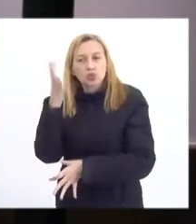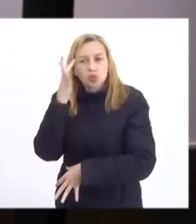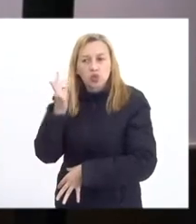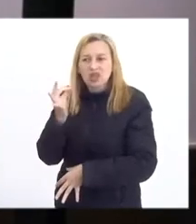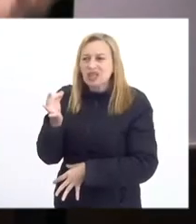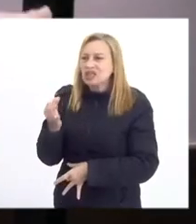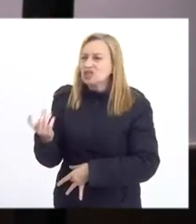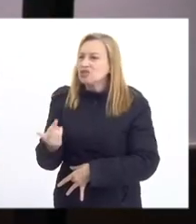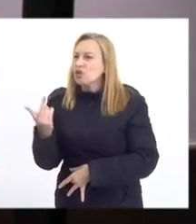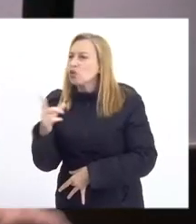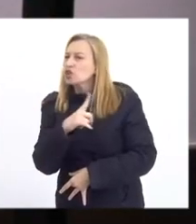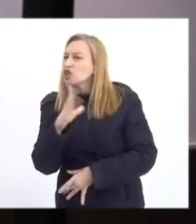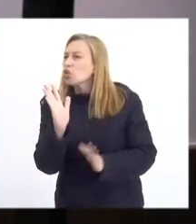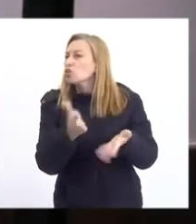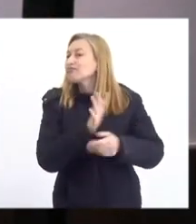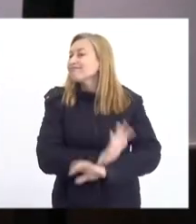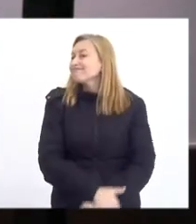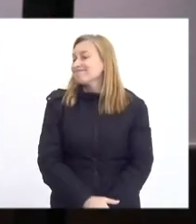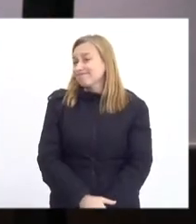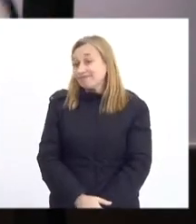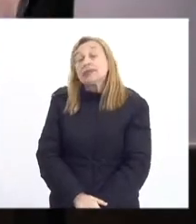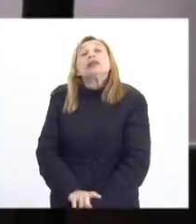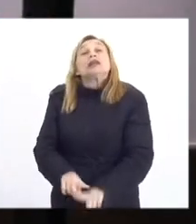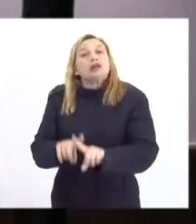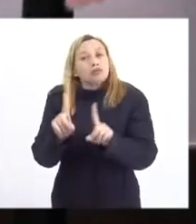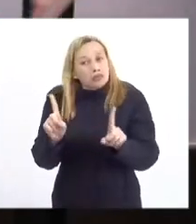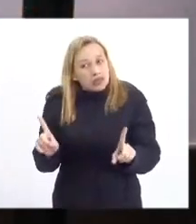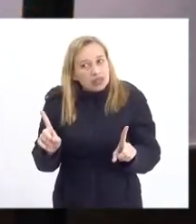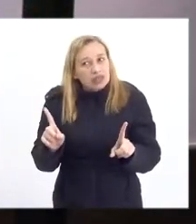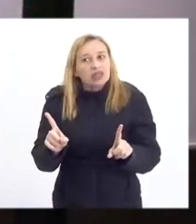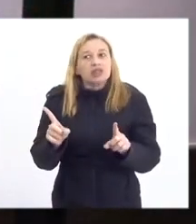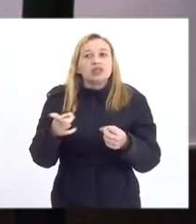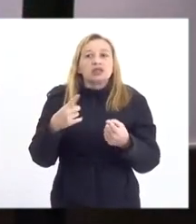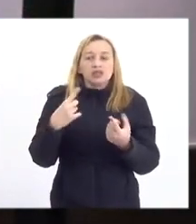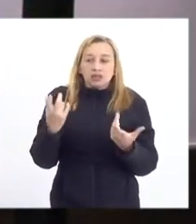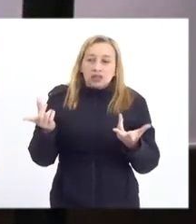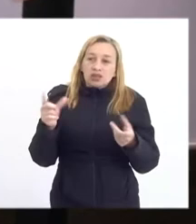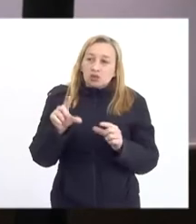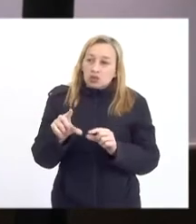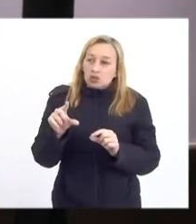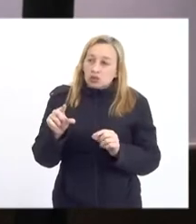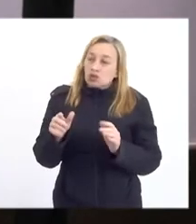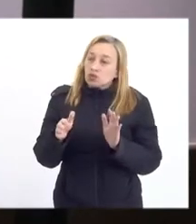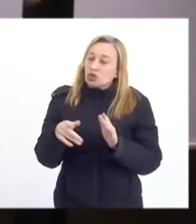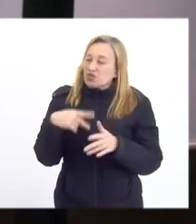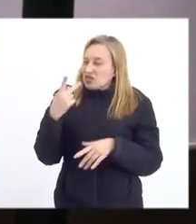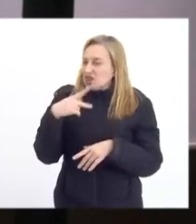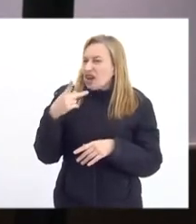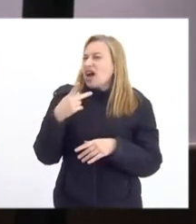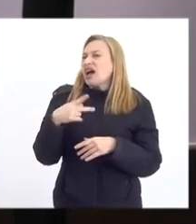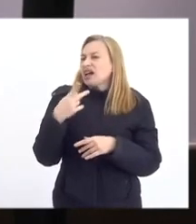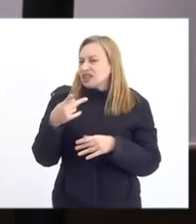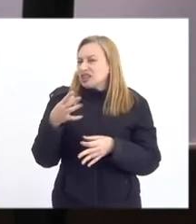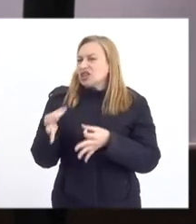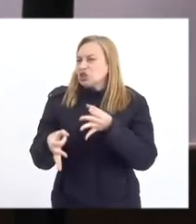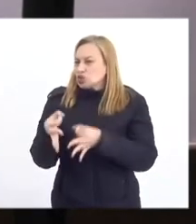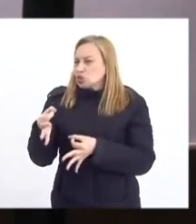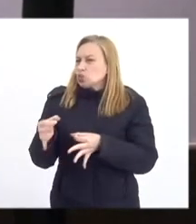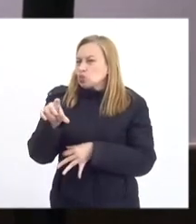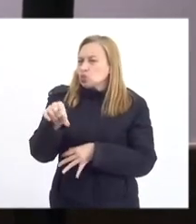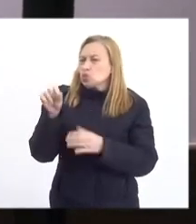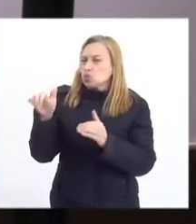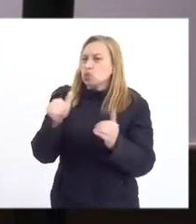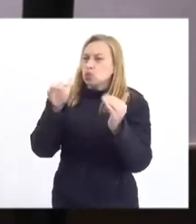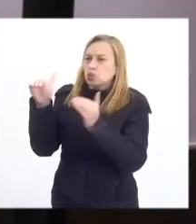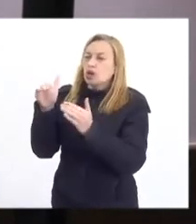valendo hoje. Mas foi muito, essa decisão foi muito propalada. Foi do Supremo.